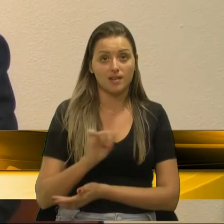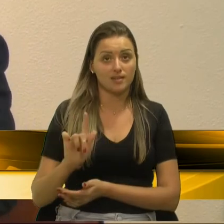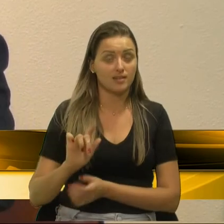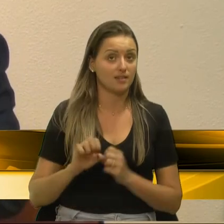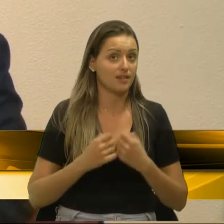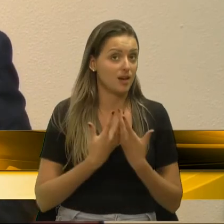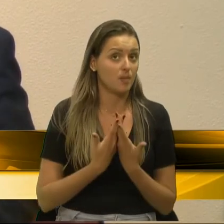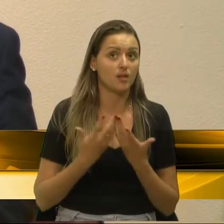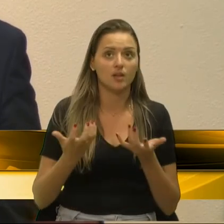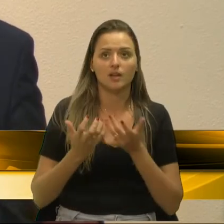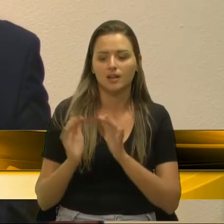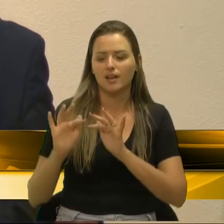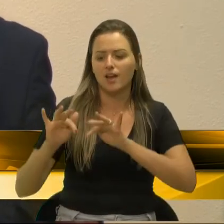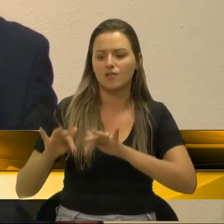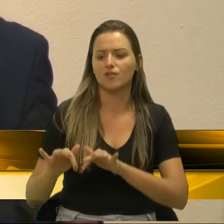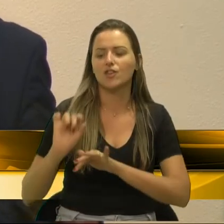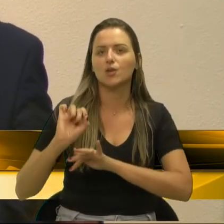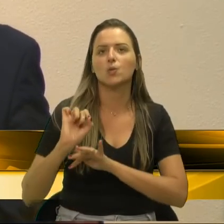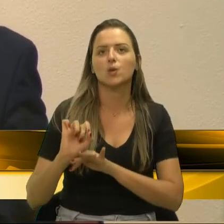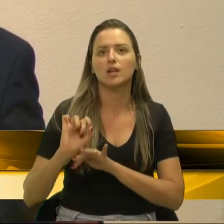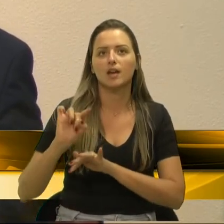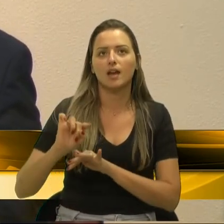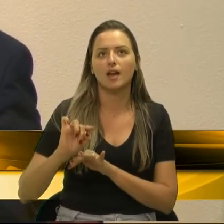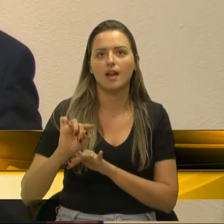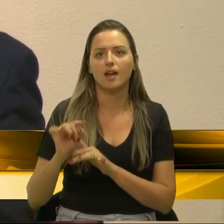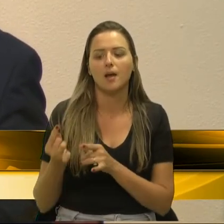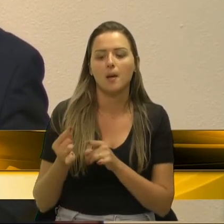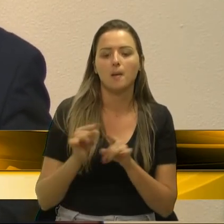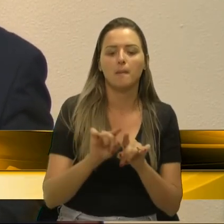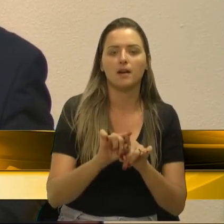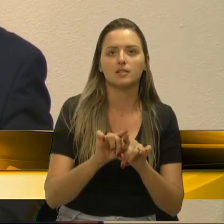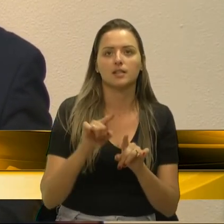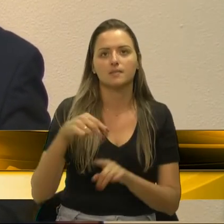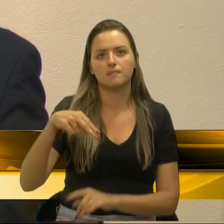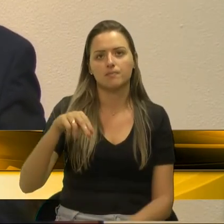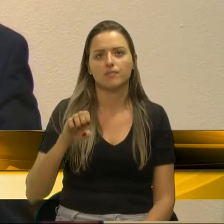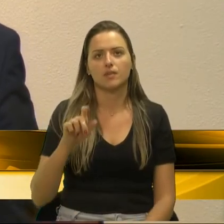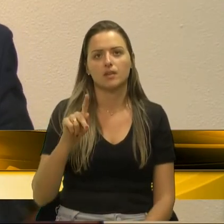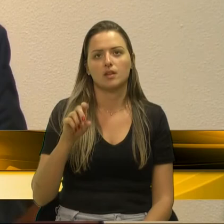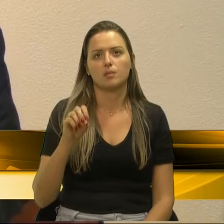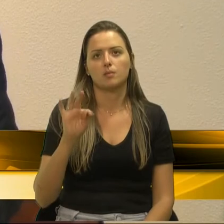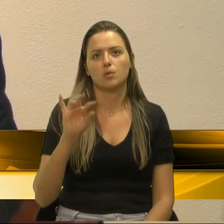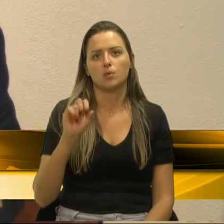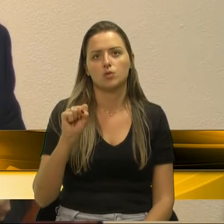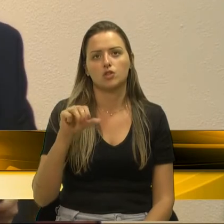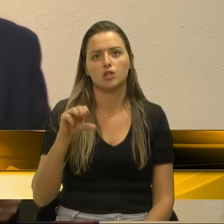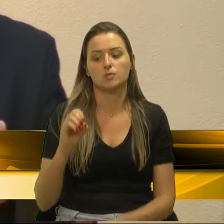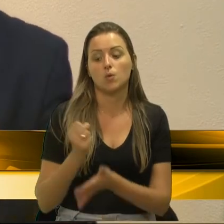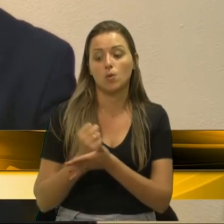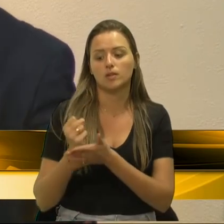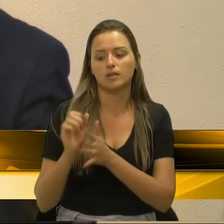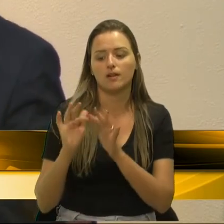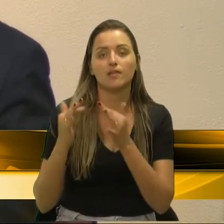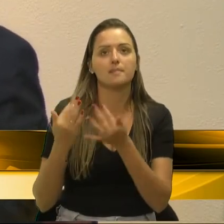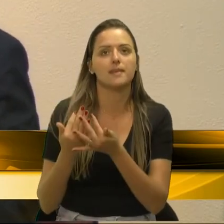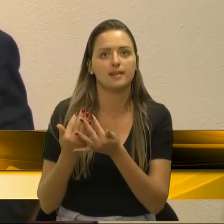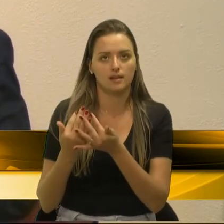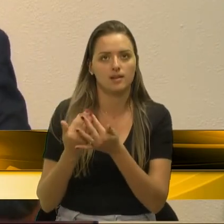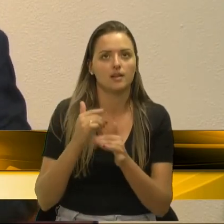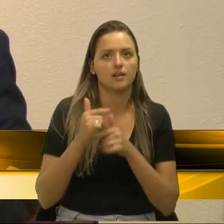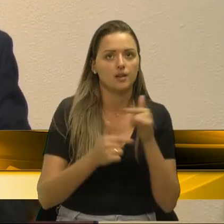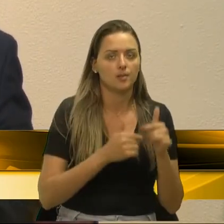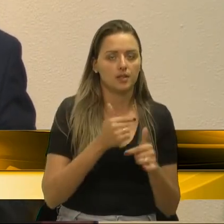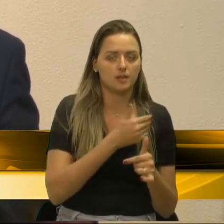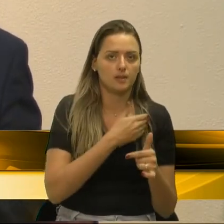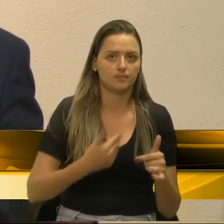acabar com aquilo que a gente chama de chaga no setor público, que é a questão do nepotismo. E a gente sempre pensou que tem que ser no Legislativo e